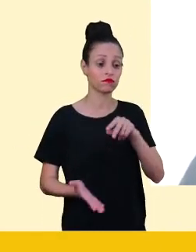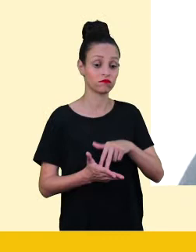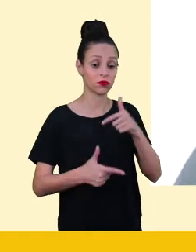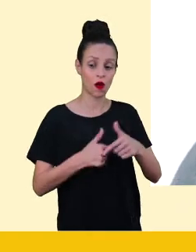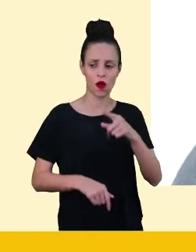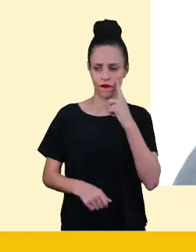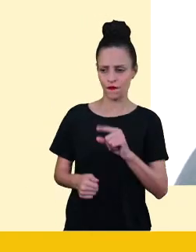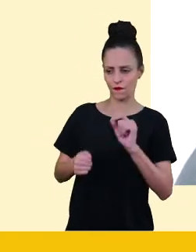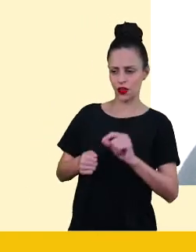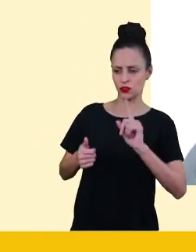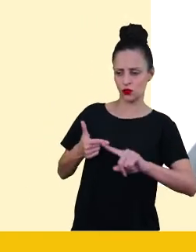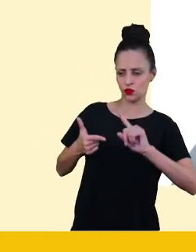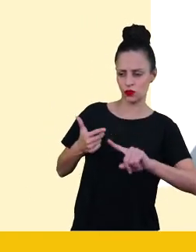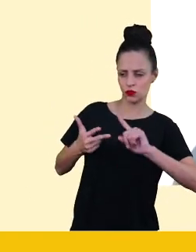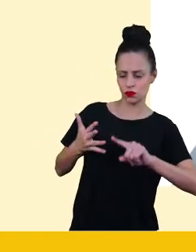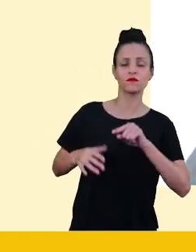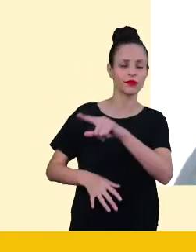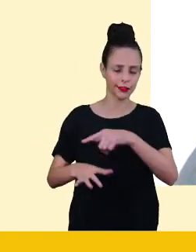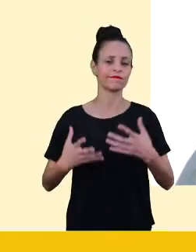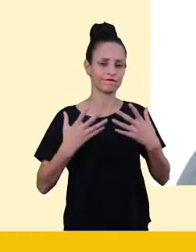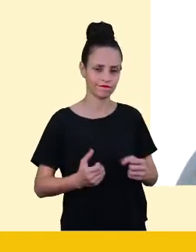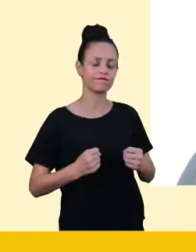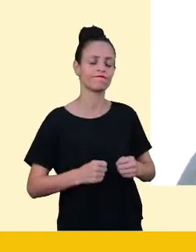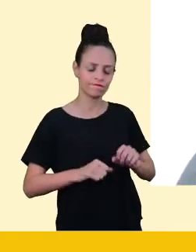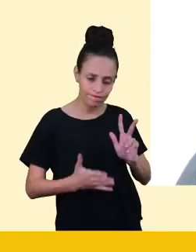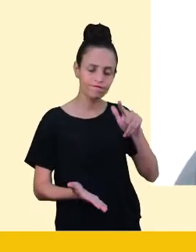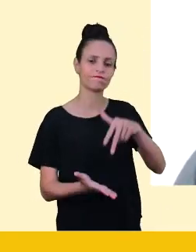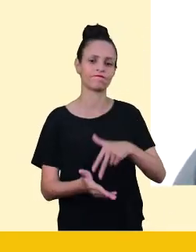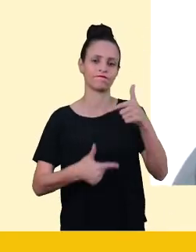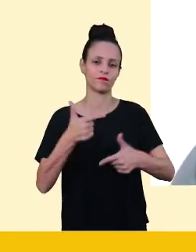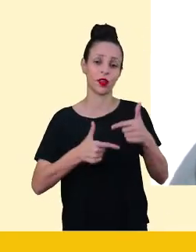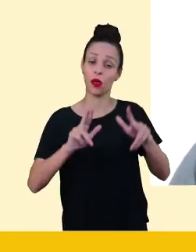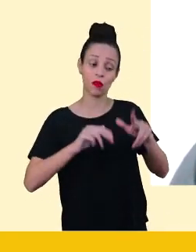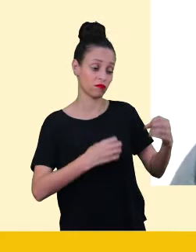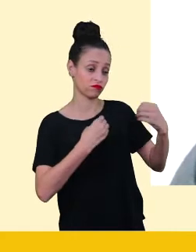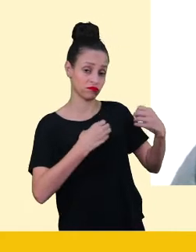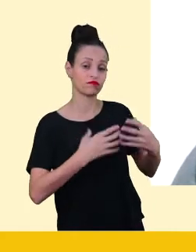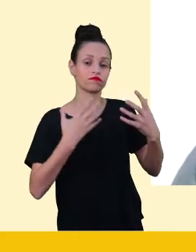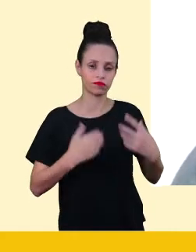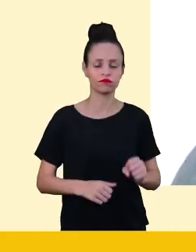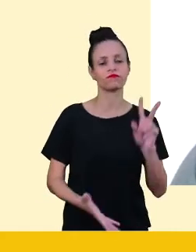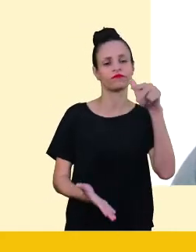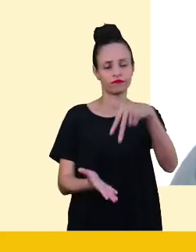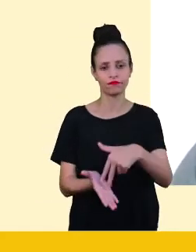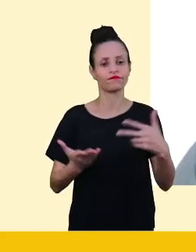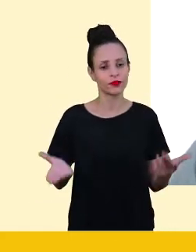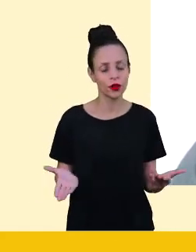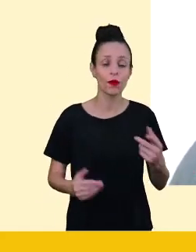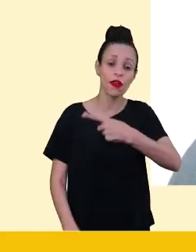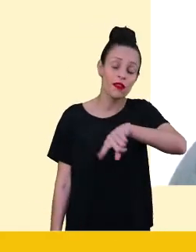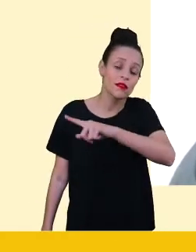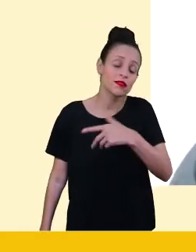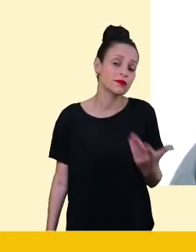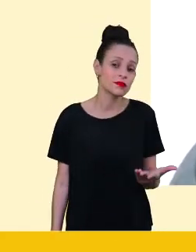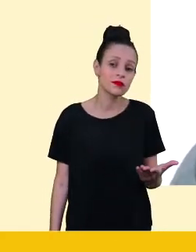fazer aquilo. Então, assim, eles foram, né, como diz, eles